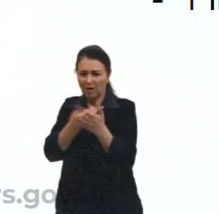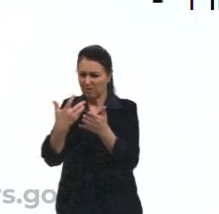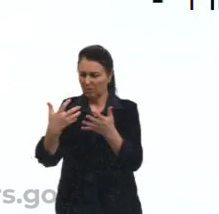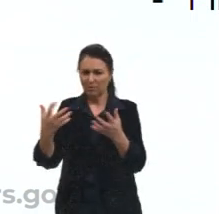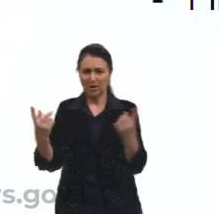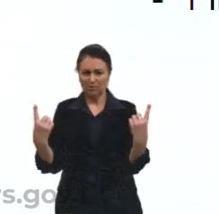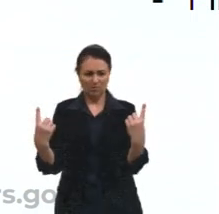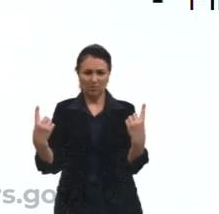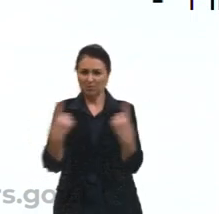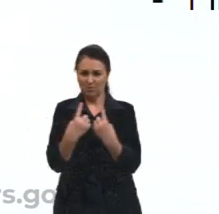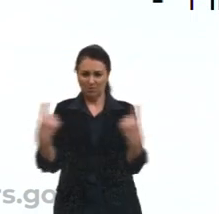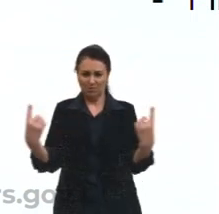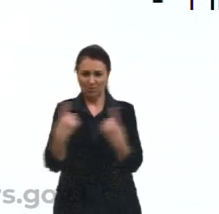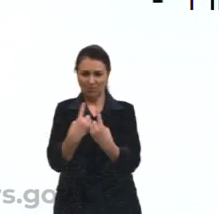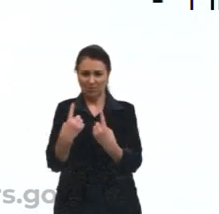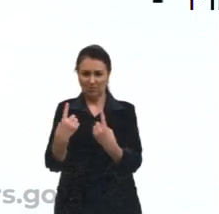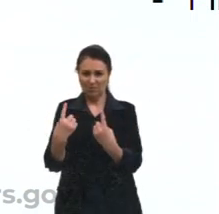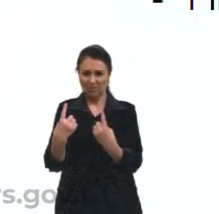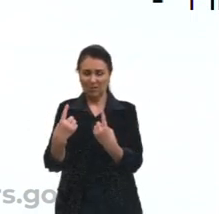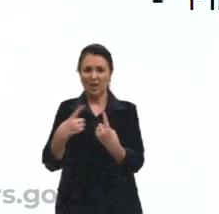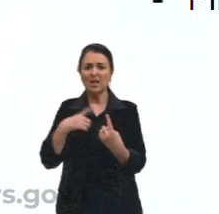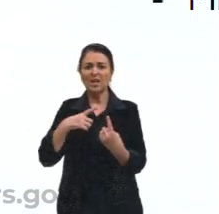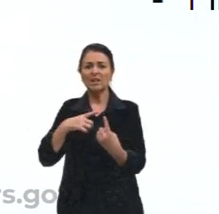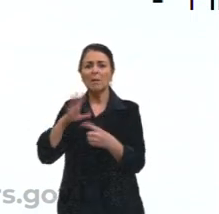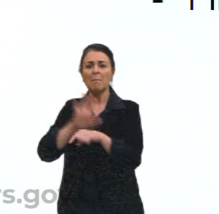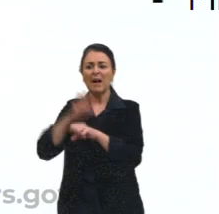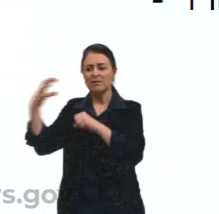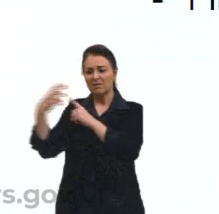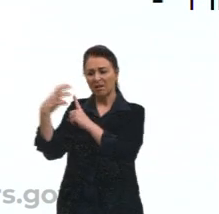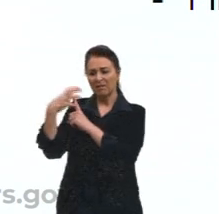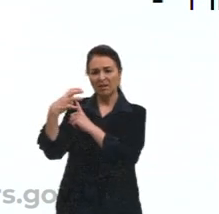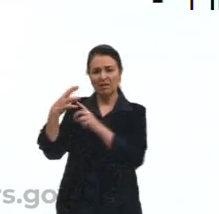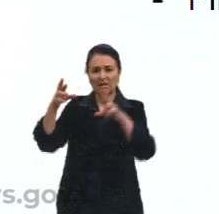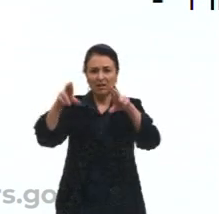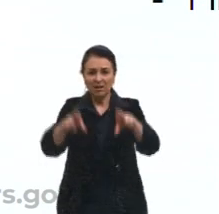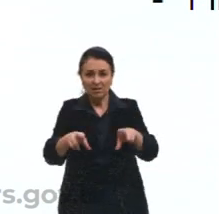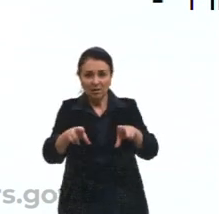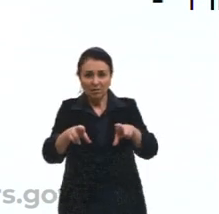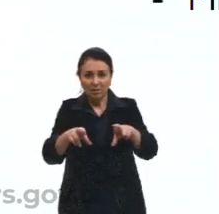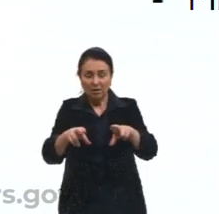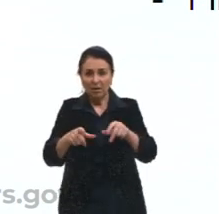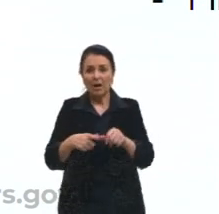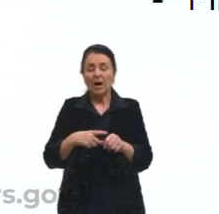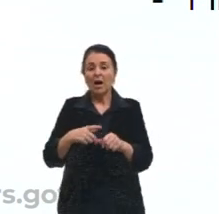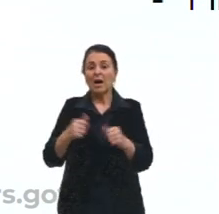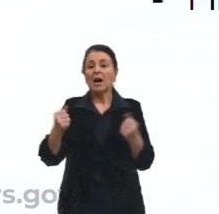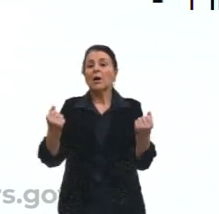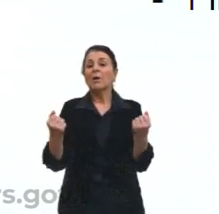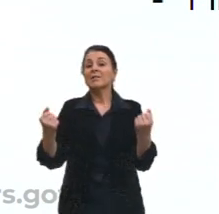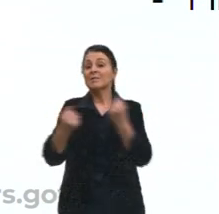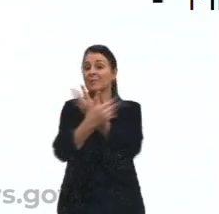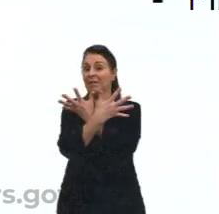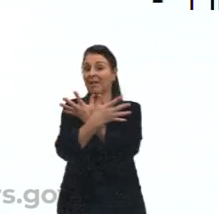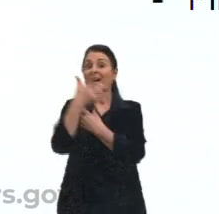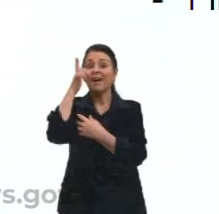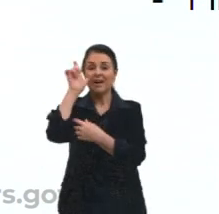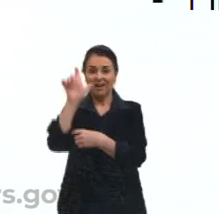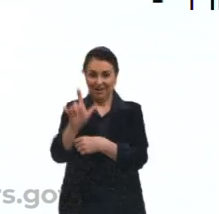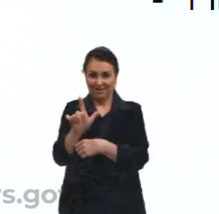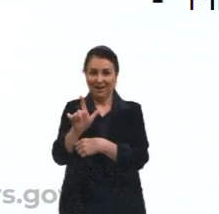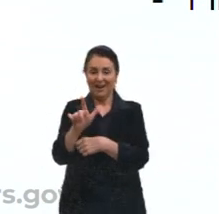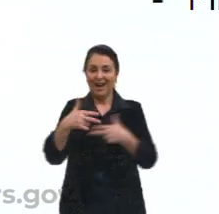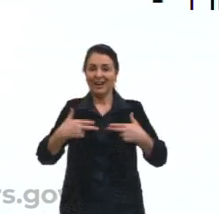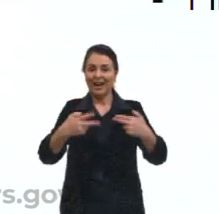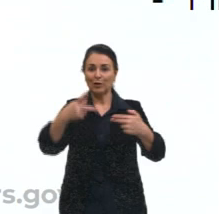quer que até mais influência na região e Esparta ganha a Guerra do Peloponeso e é esse momento